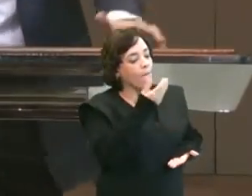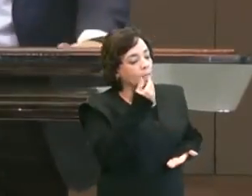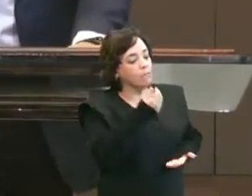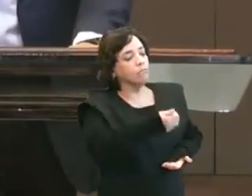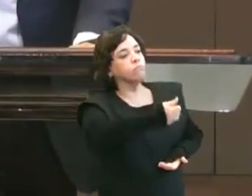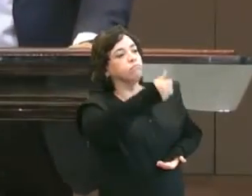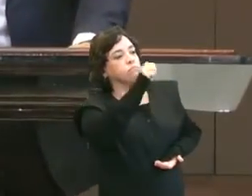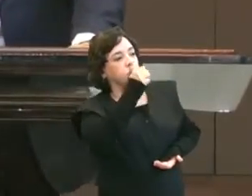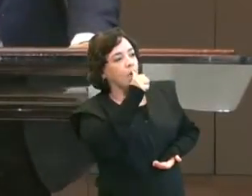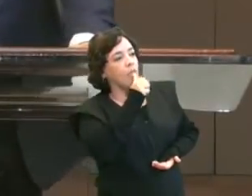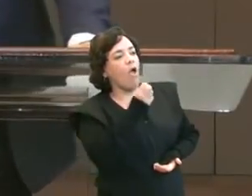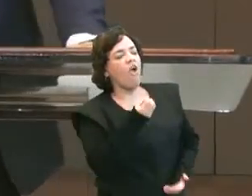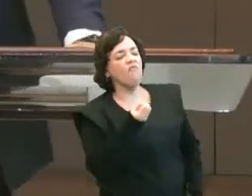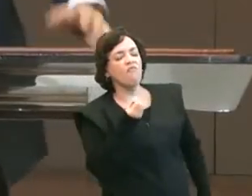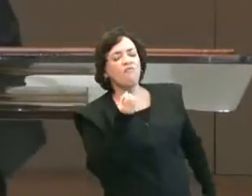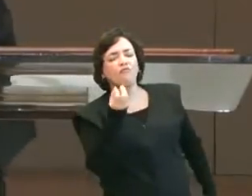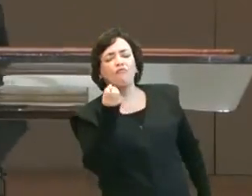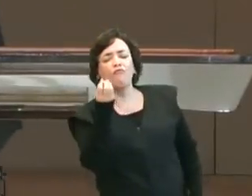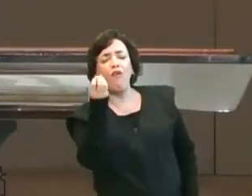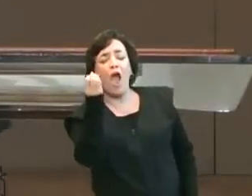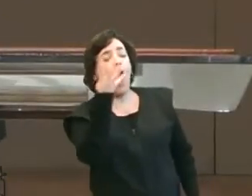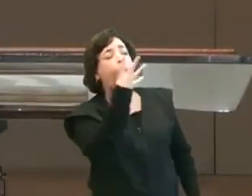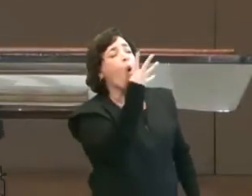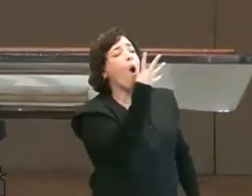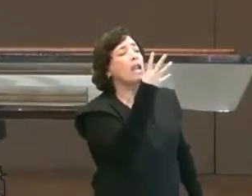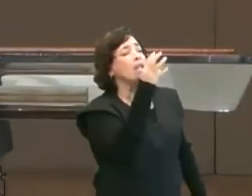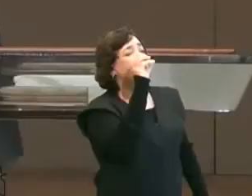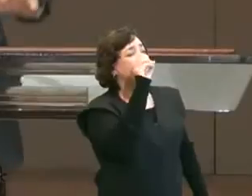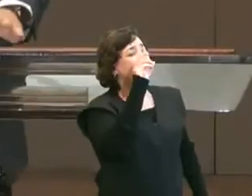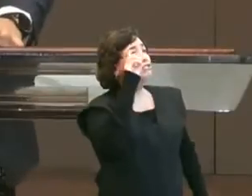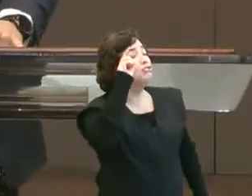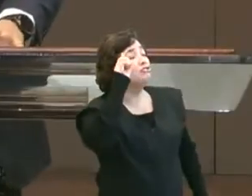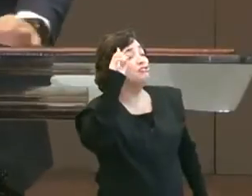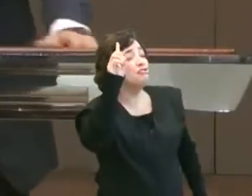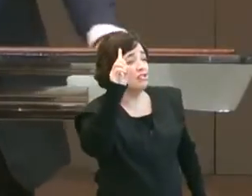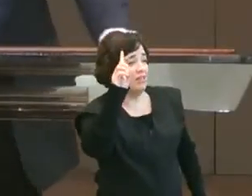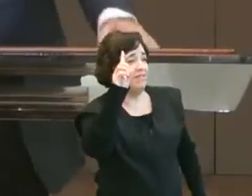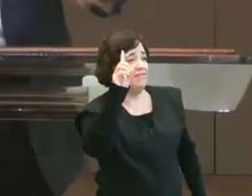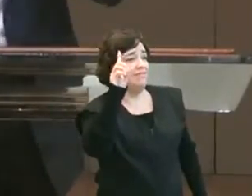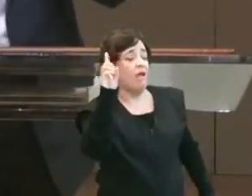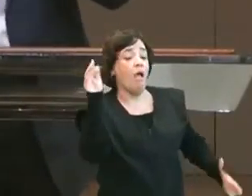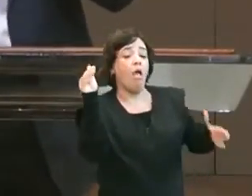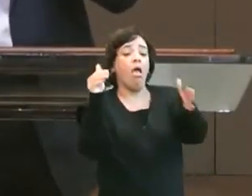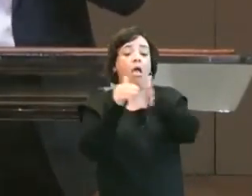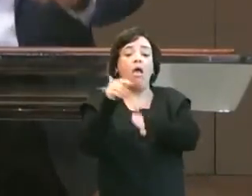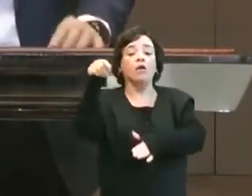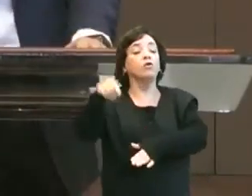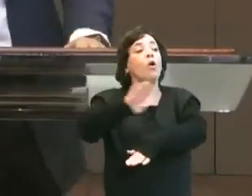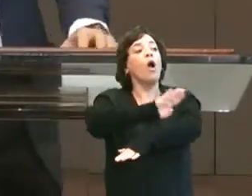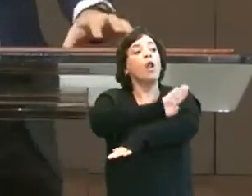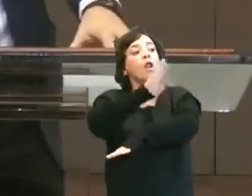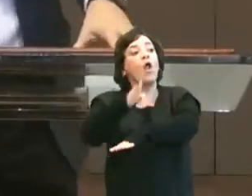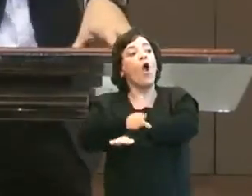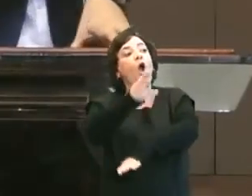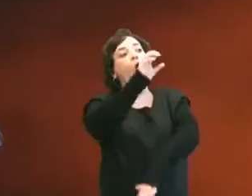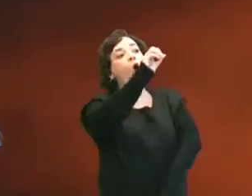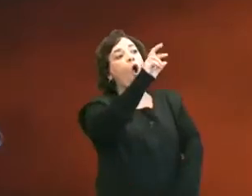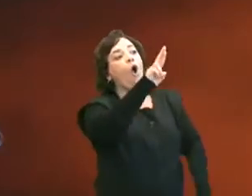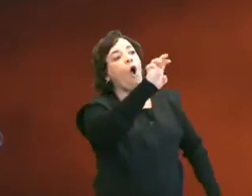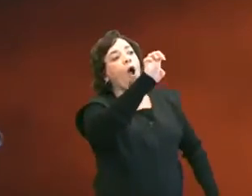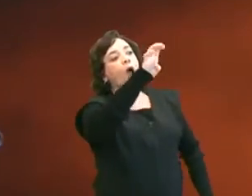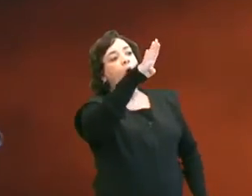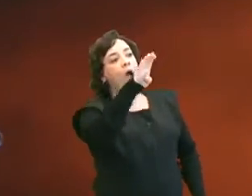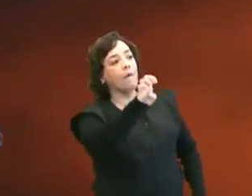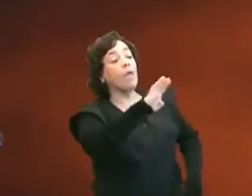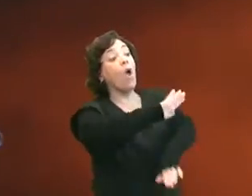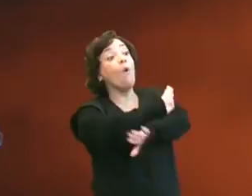fortalecido com aquela comida, viajou 40 dias e 40 noites, até que chegou a Horebe, o monte de Deus. Olha que